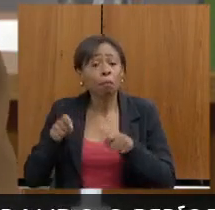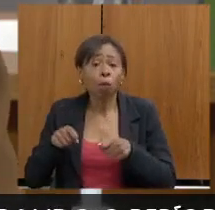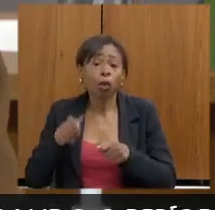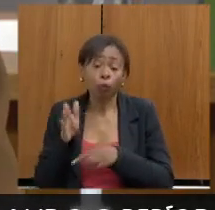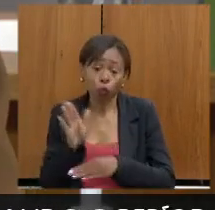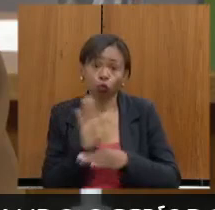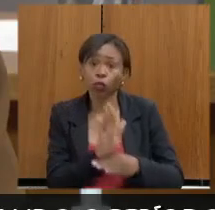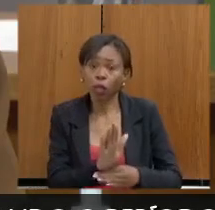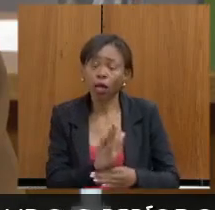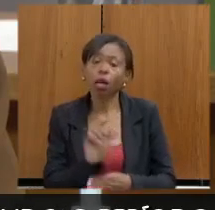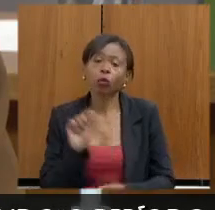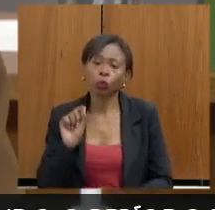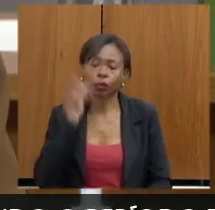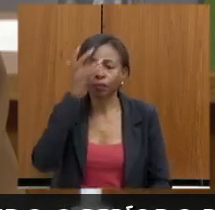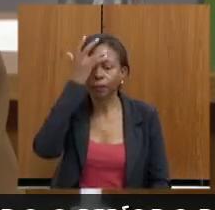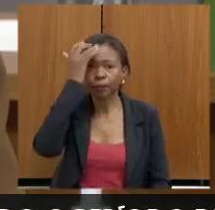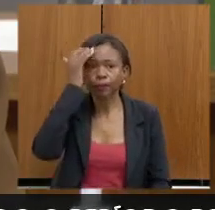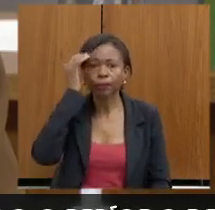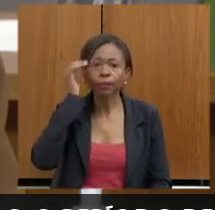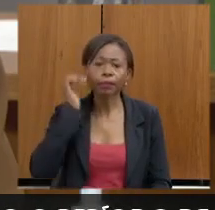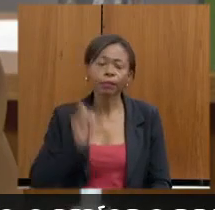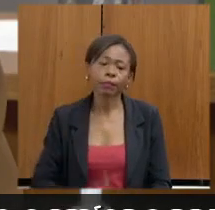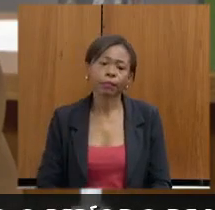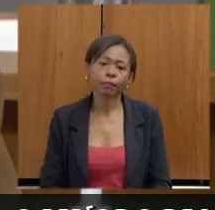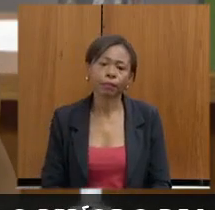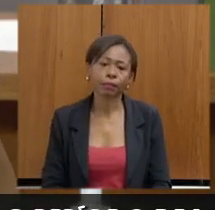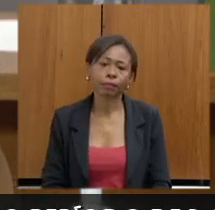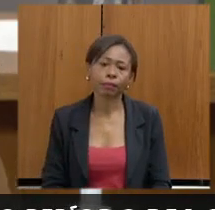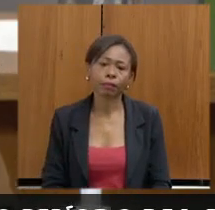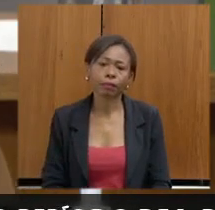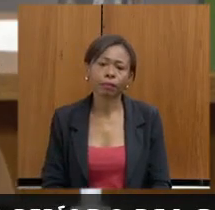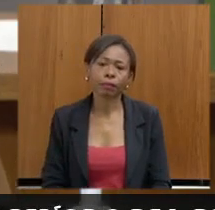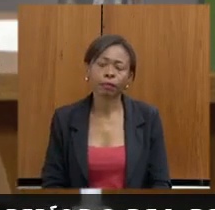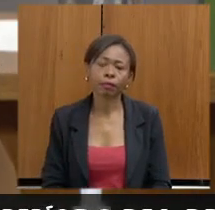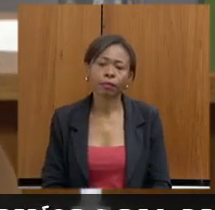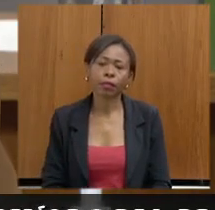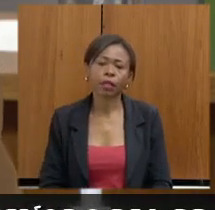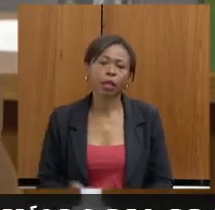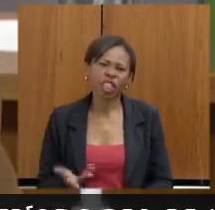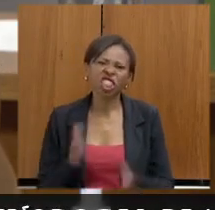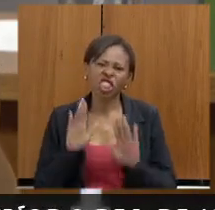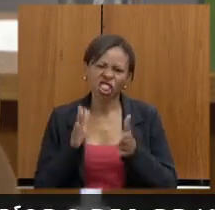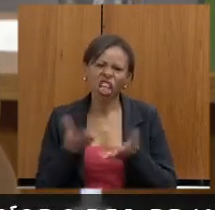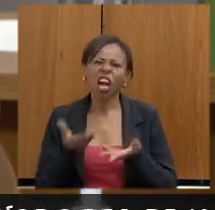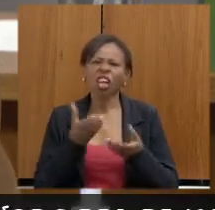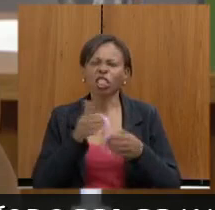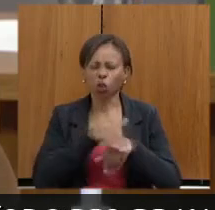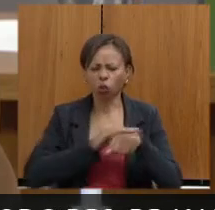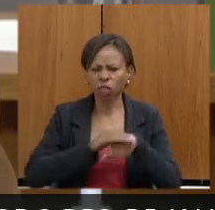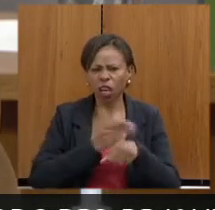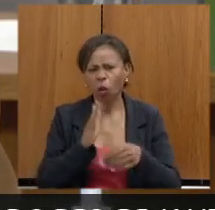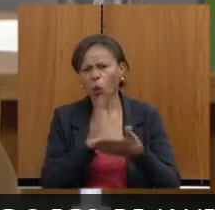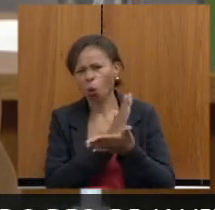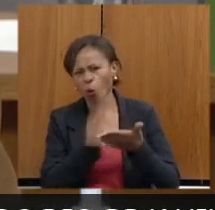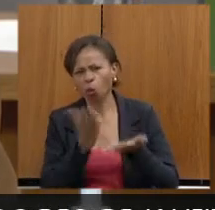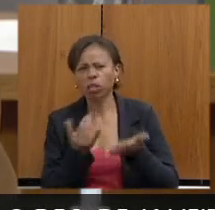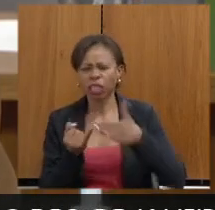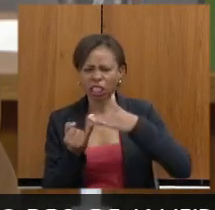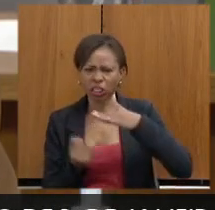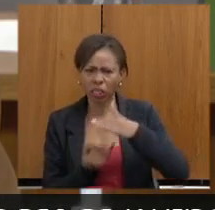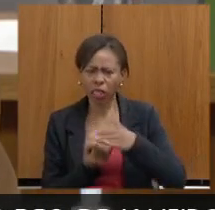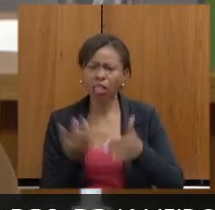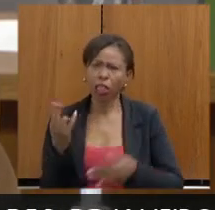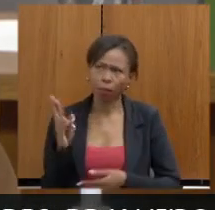e talvez um é a gente já tem falado né inclusive com as entidades e alguns representante